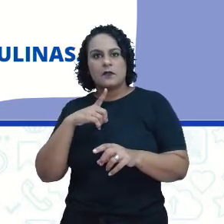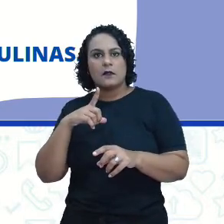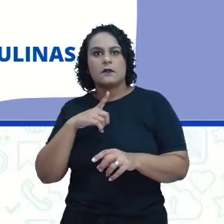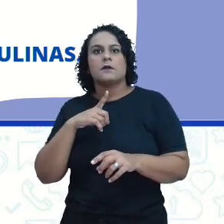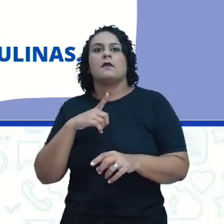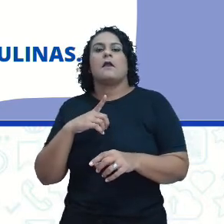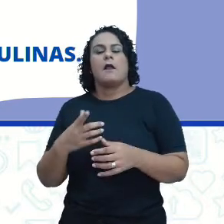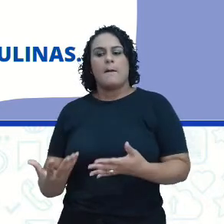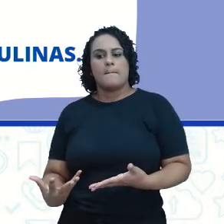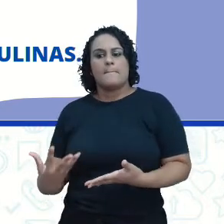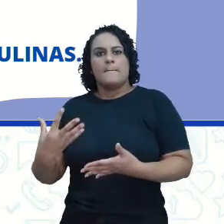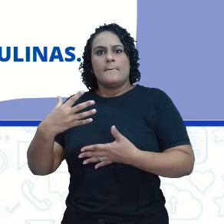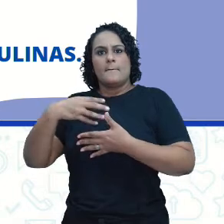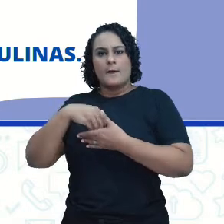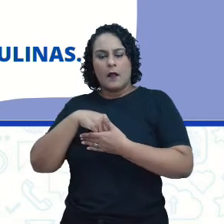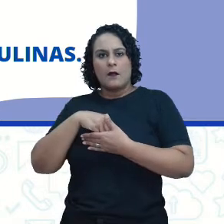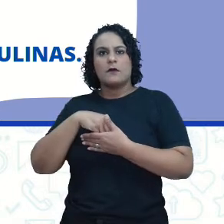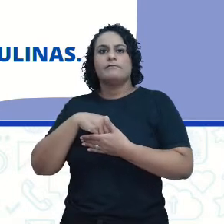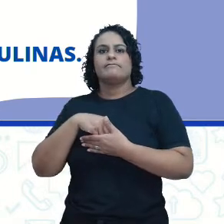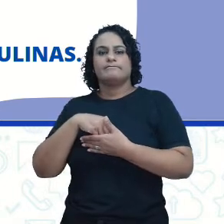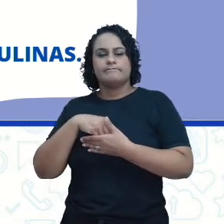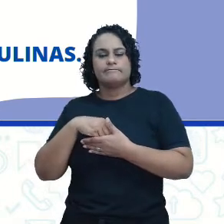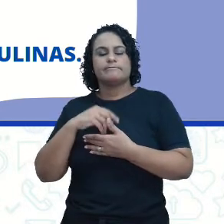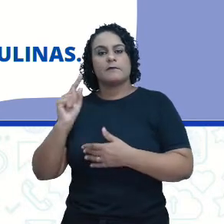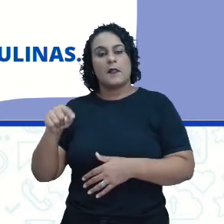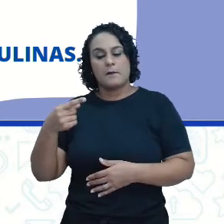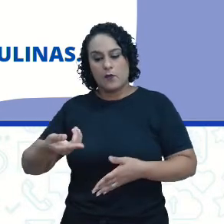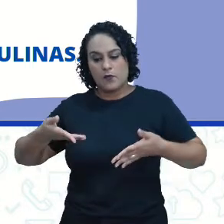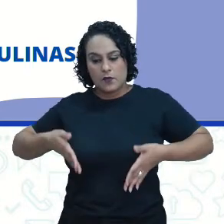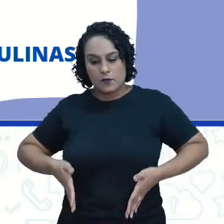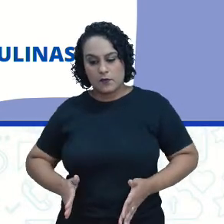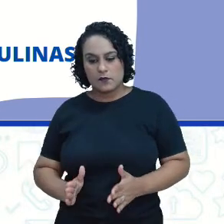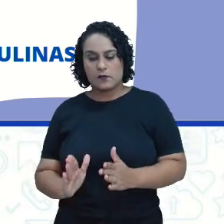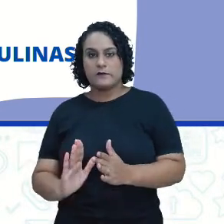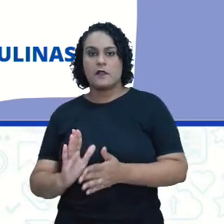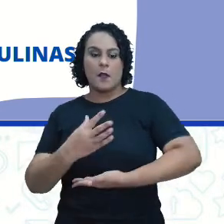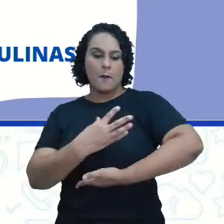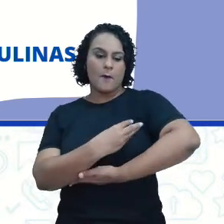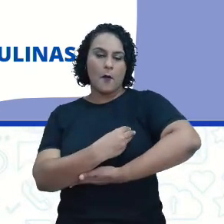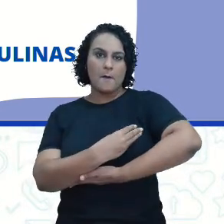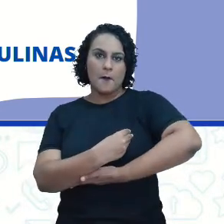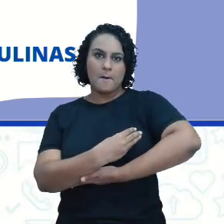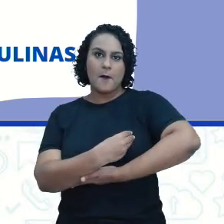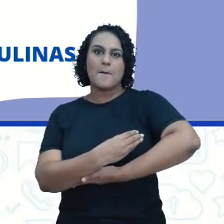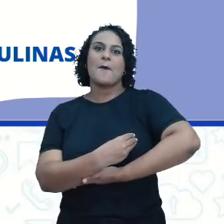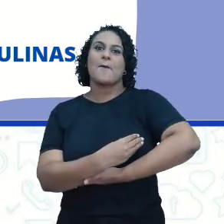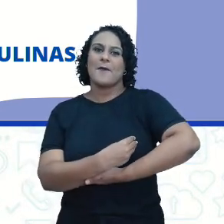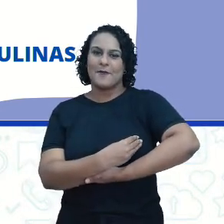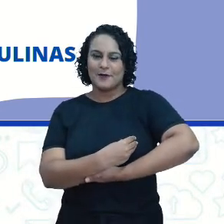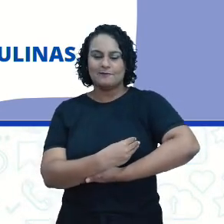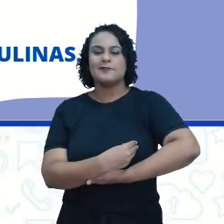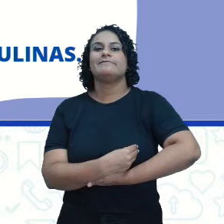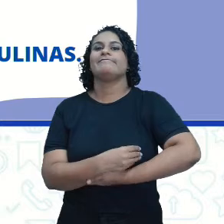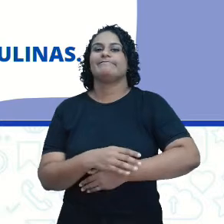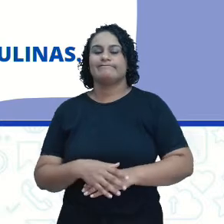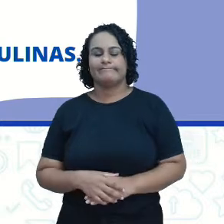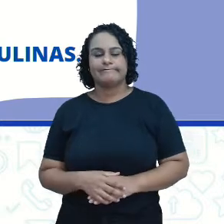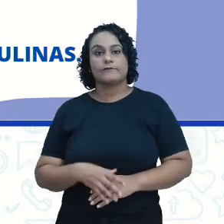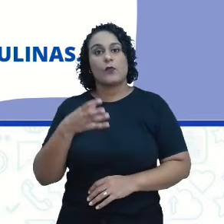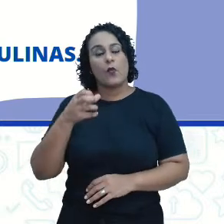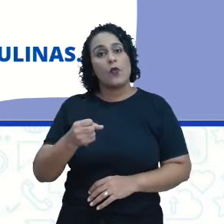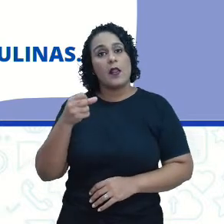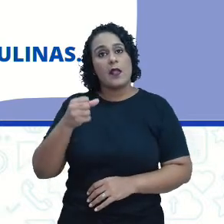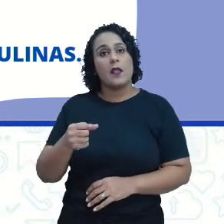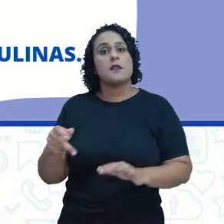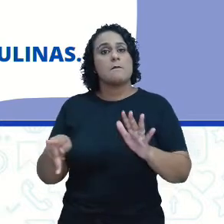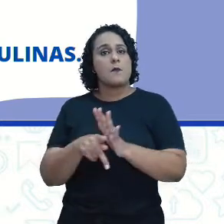imunidade. Aí, após o nascimento, vem a questão da amamentação. O leite materno é um verdadeiro, não é assim,